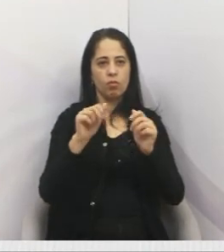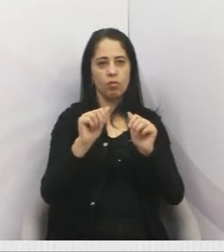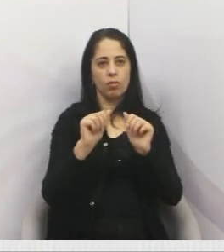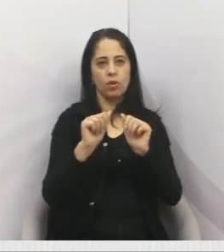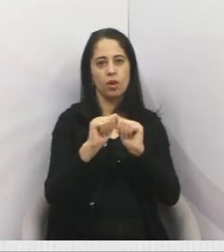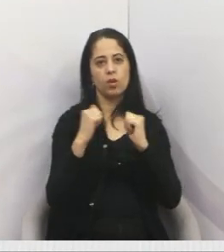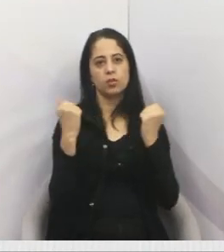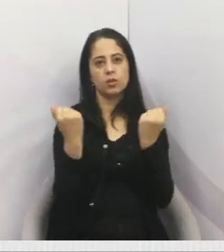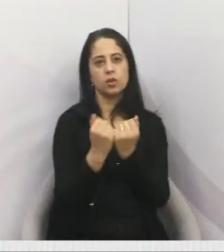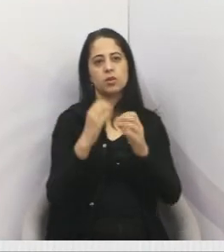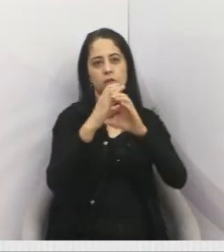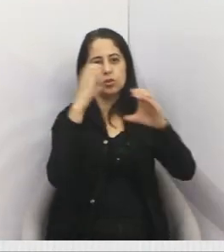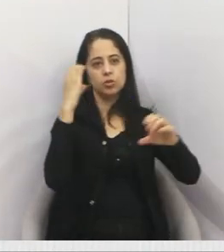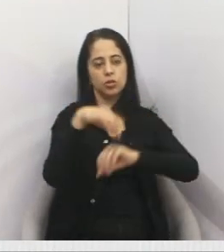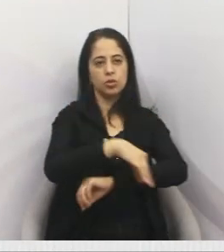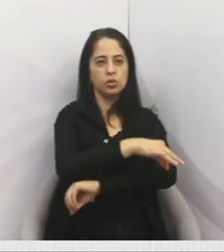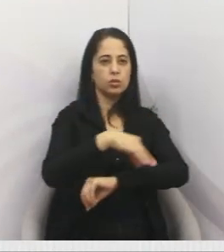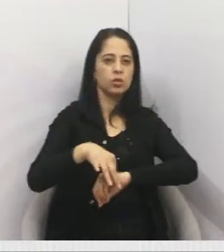Engenheiros e Arquitetos.